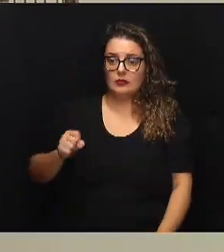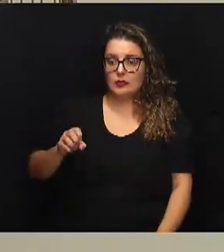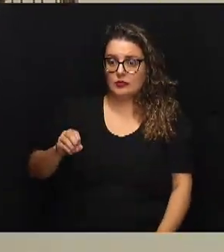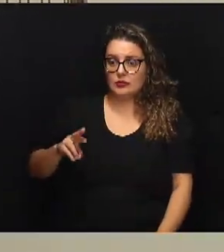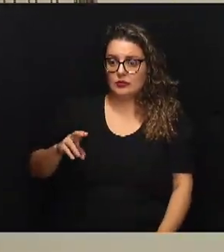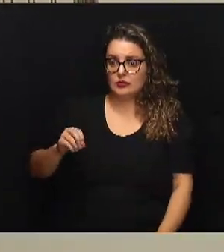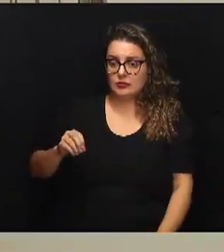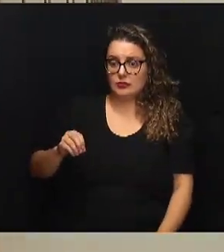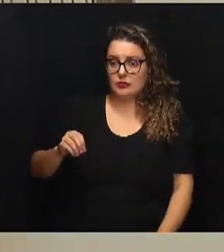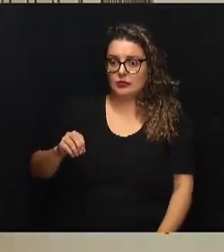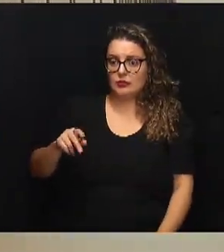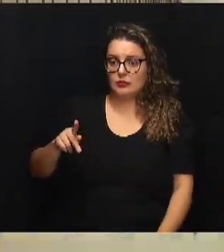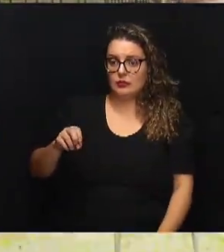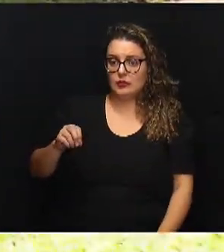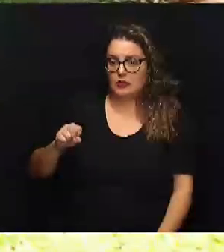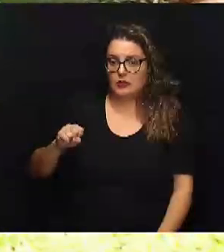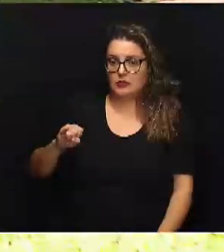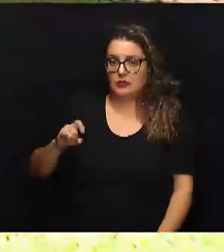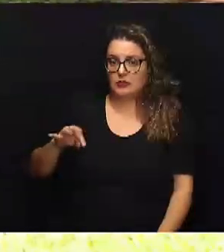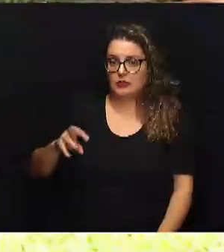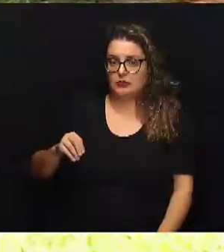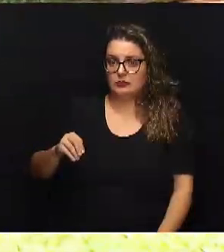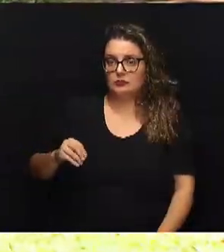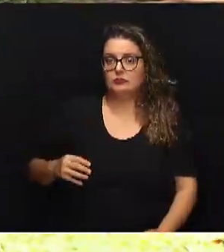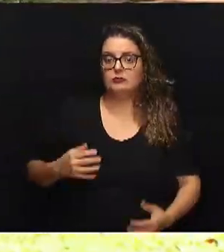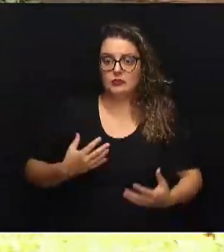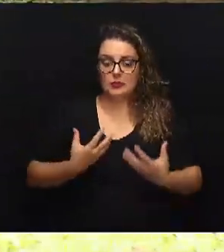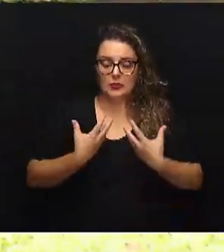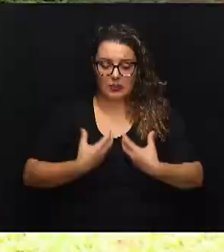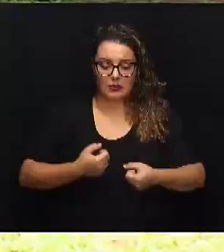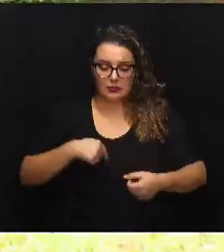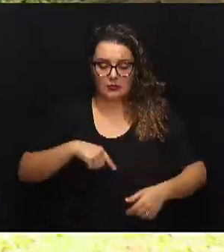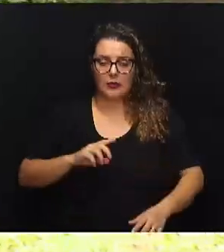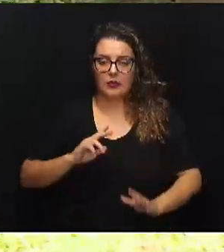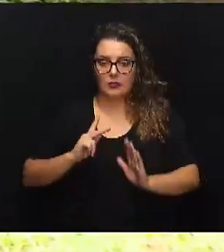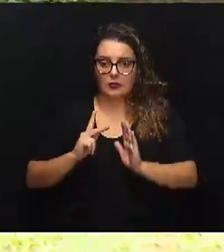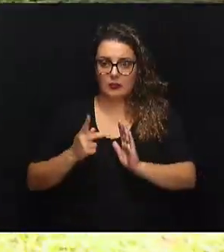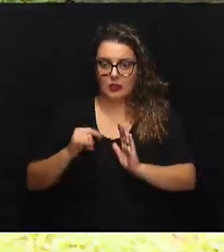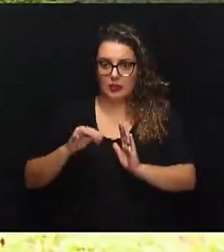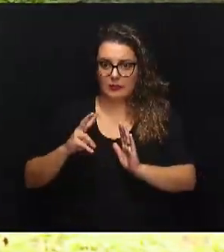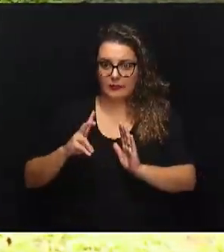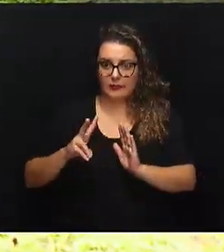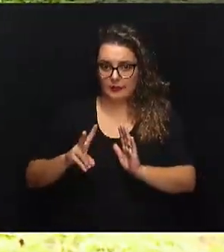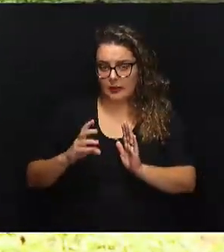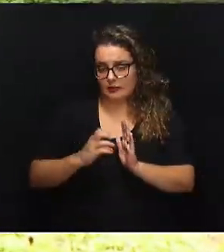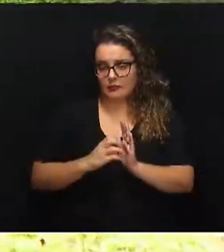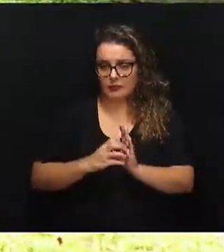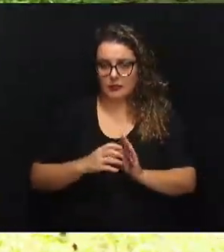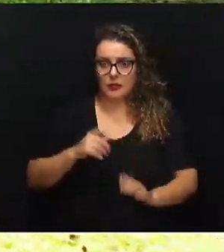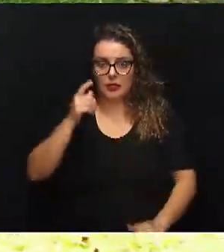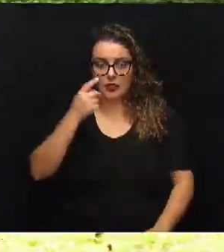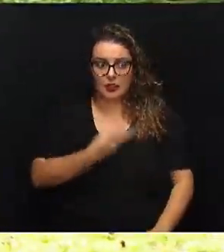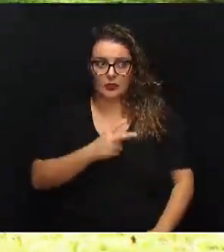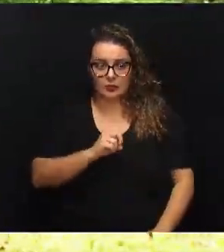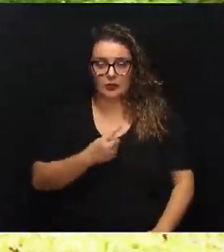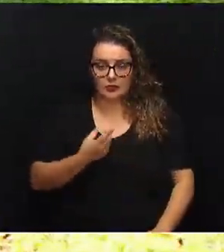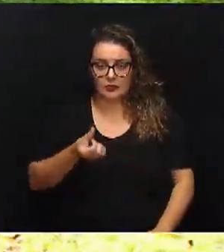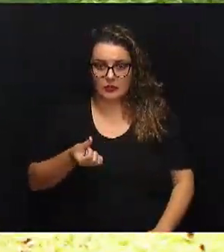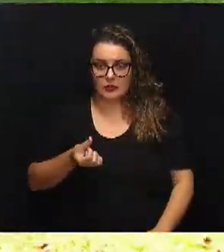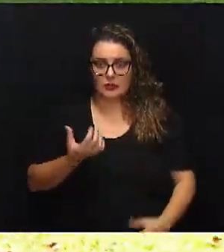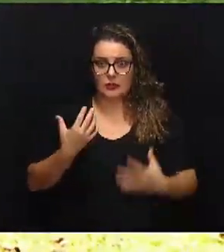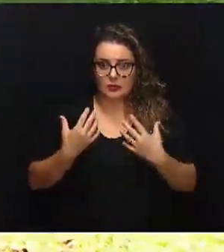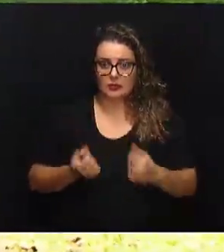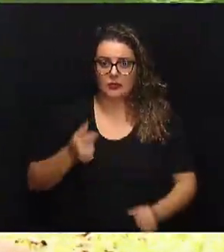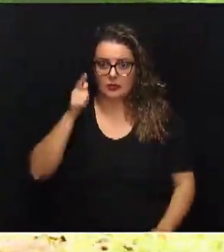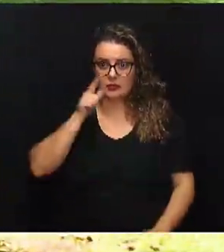portadores do HIV. Daí então, em 2006, nós conseguimos esse espaço para implantar aqui a